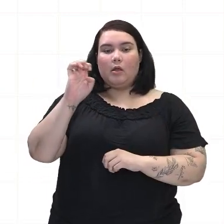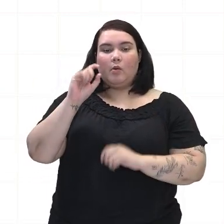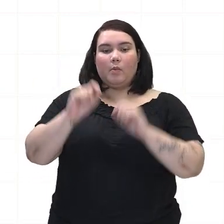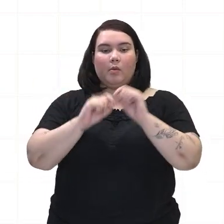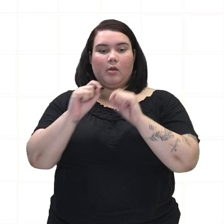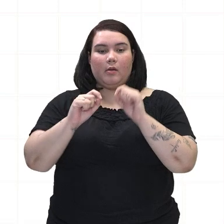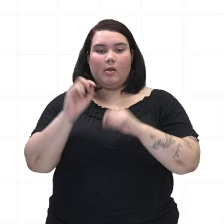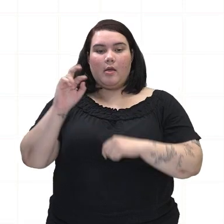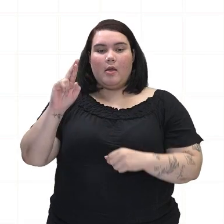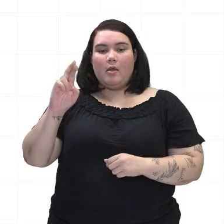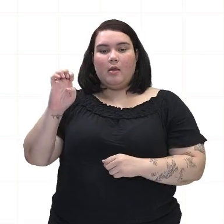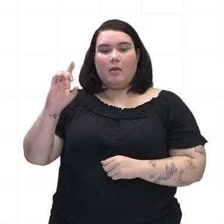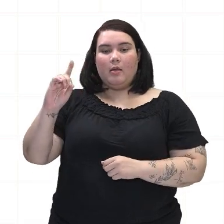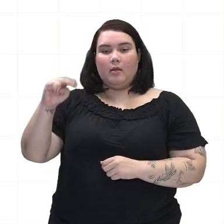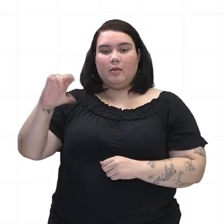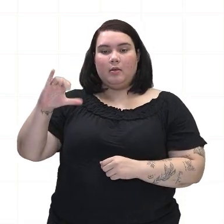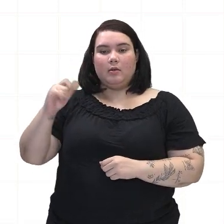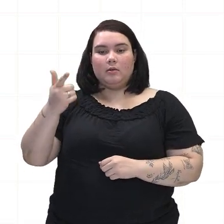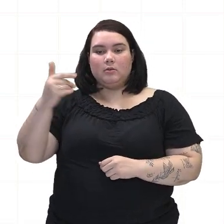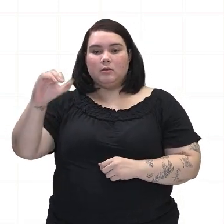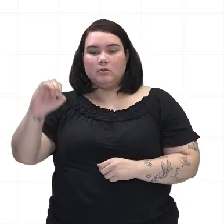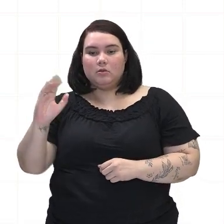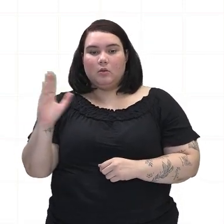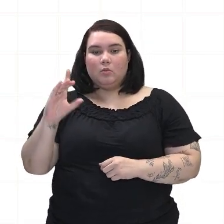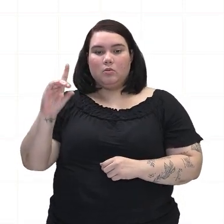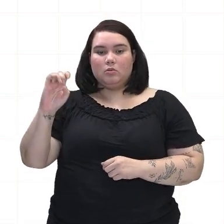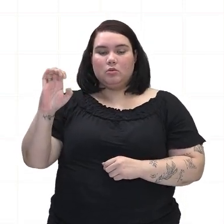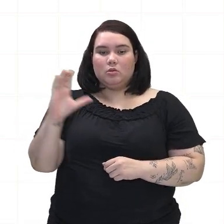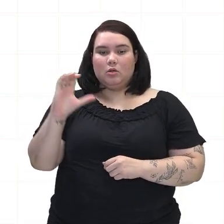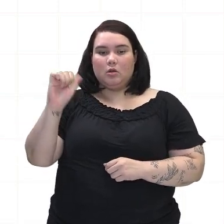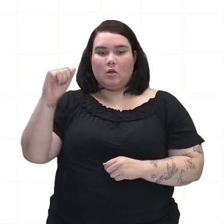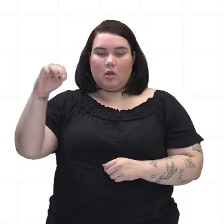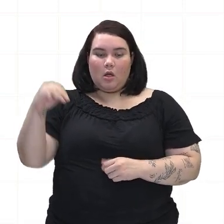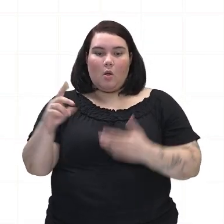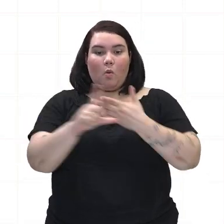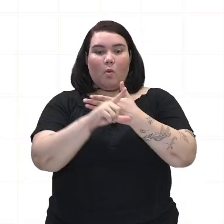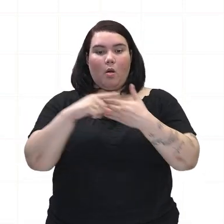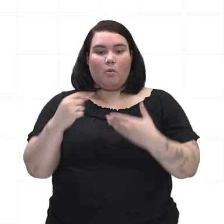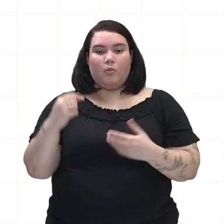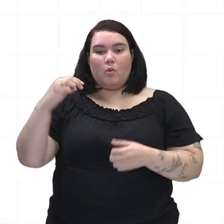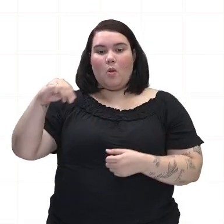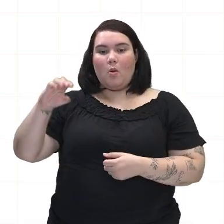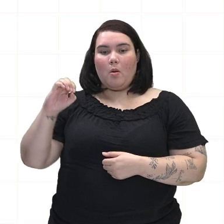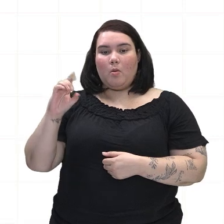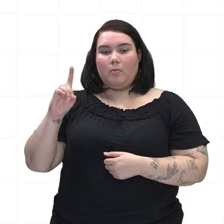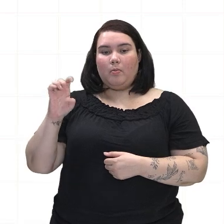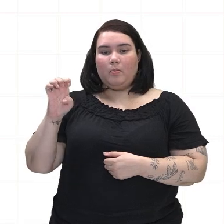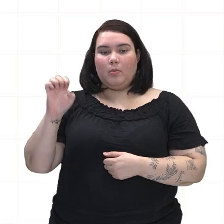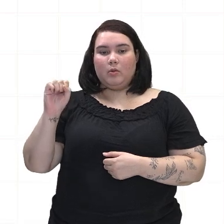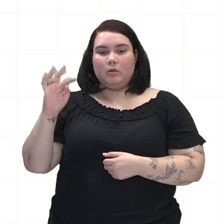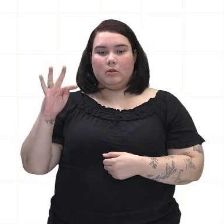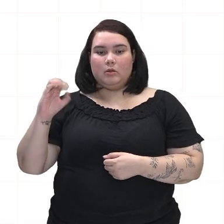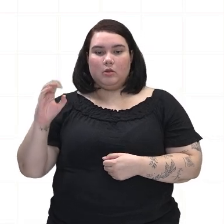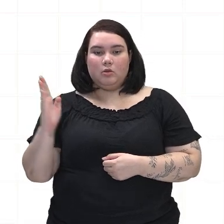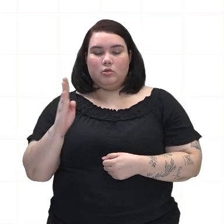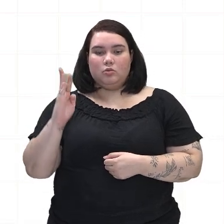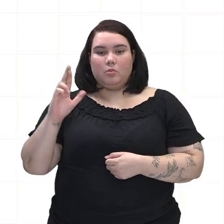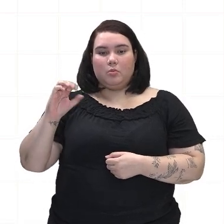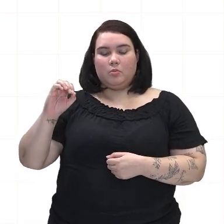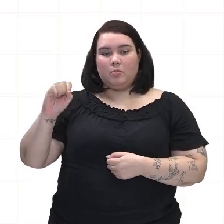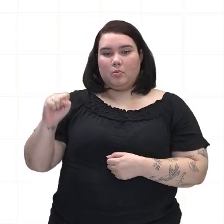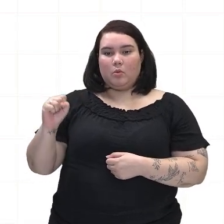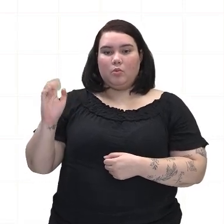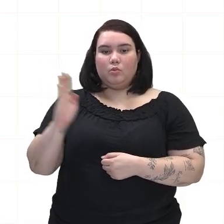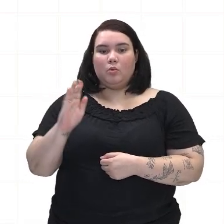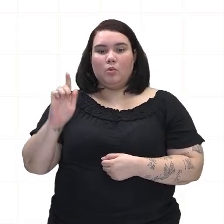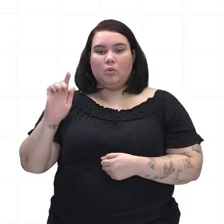de Cã, pintada em 1895 por Modesto Broco Gomes, que era um espanhol que estava radicado